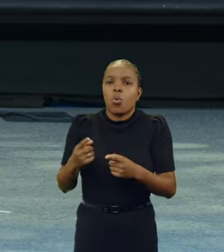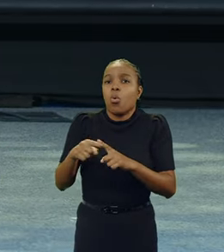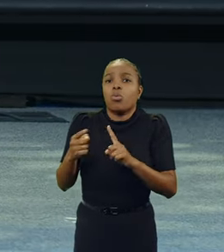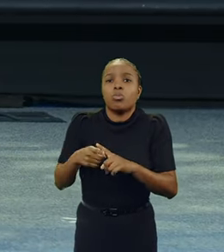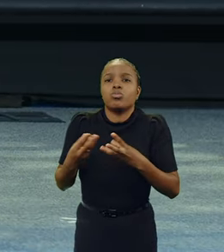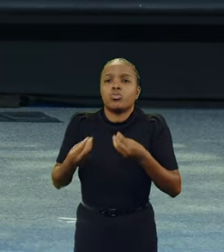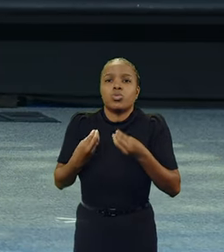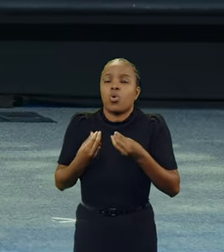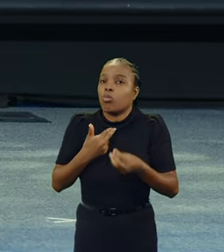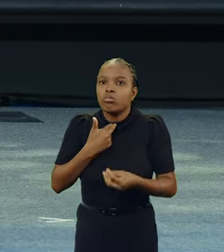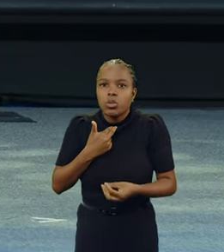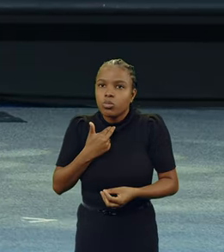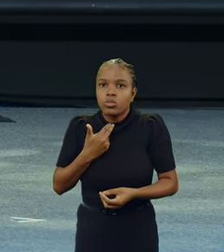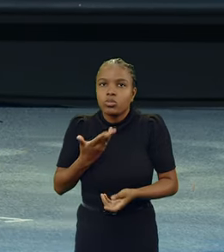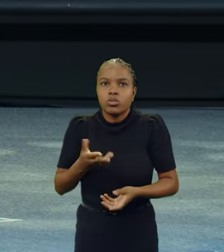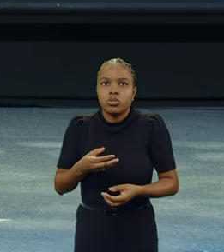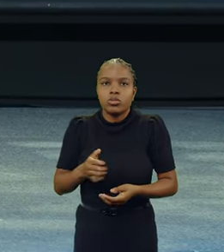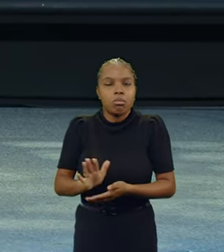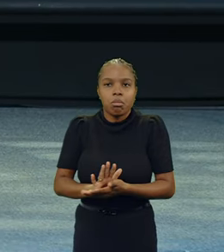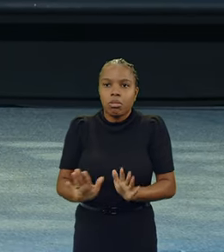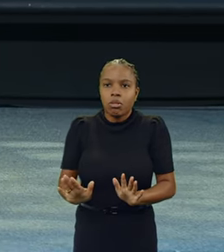isso, não era para... Não.